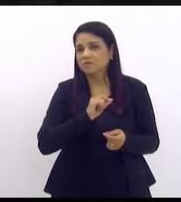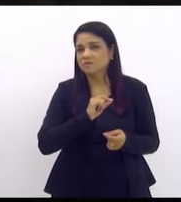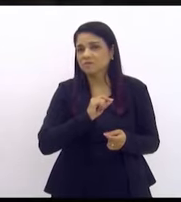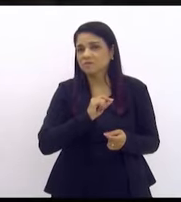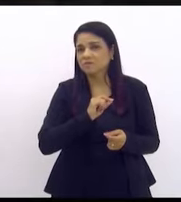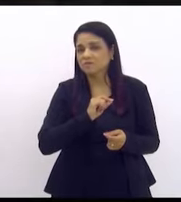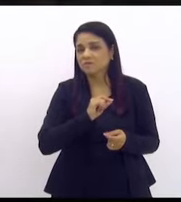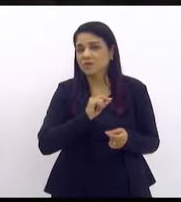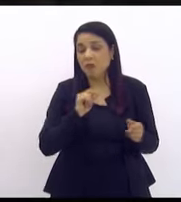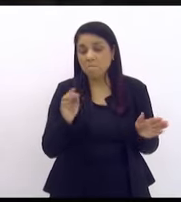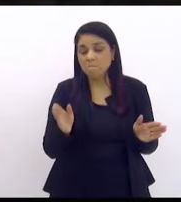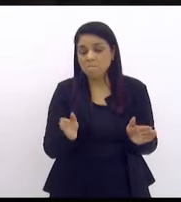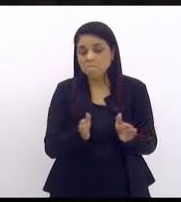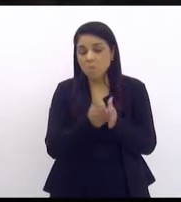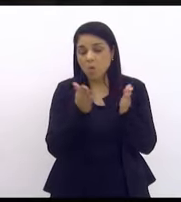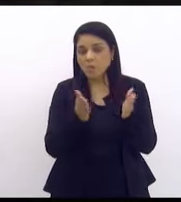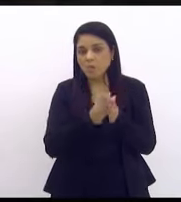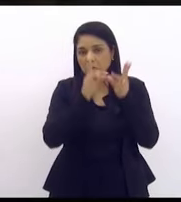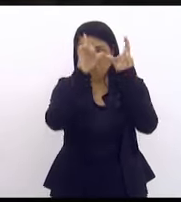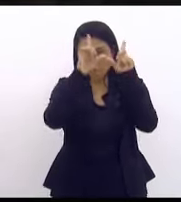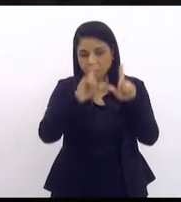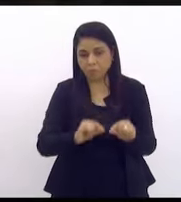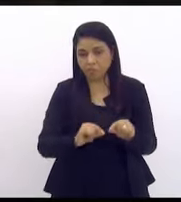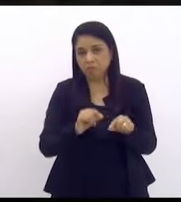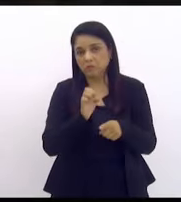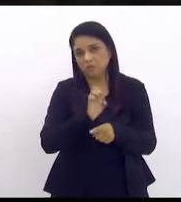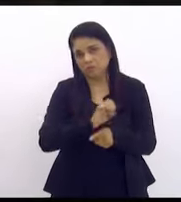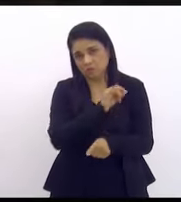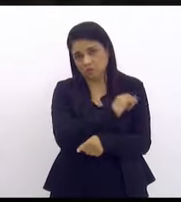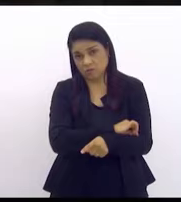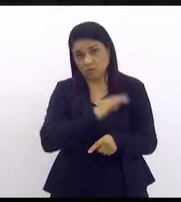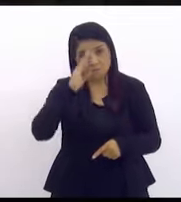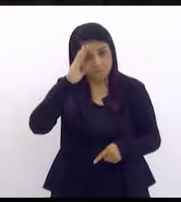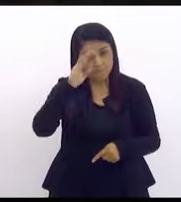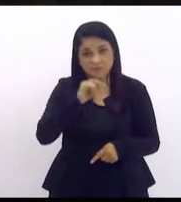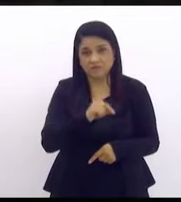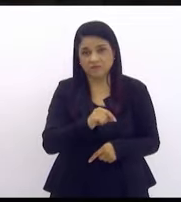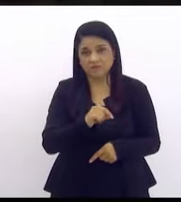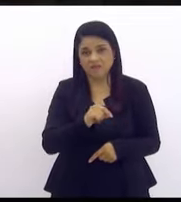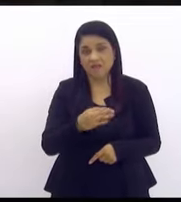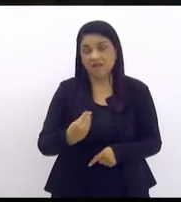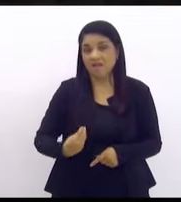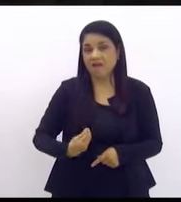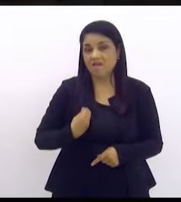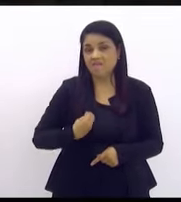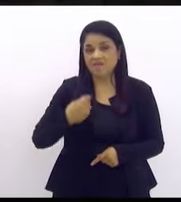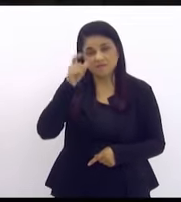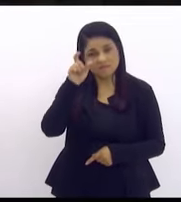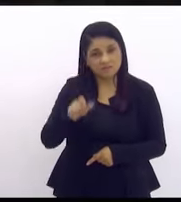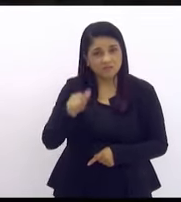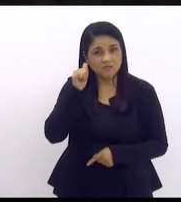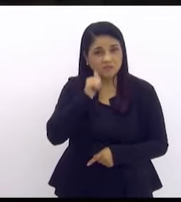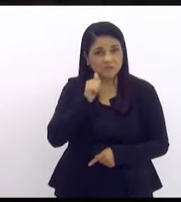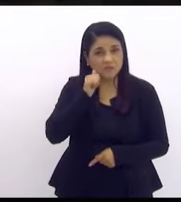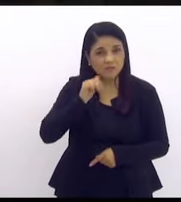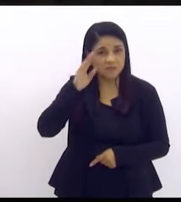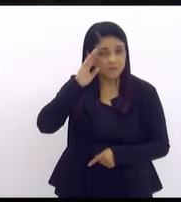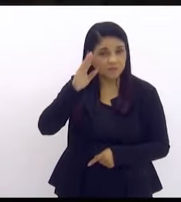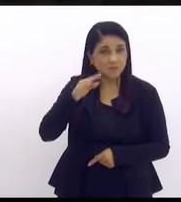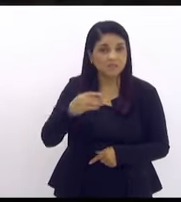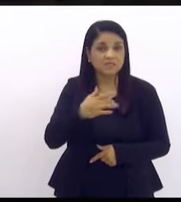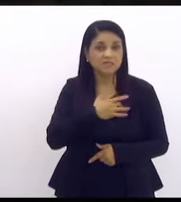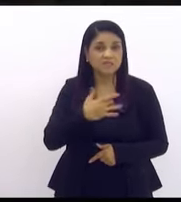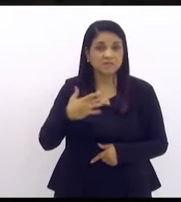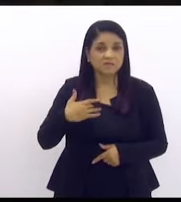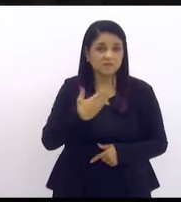extinção da pobreza no estado do Rio de Janeiro. Tem que priorizar a vida das mulheres, a saúde